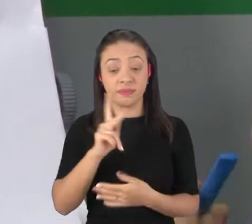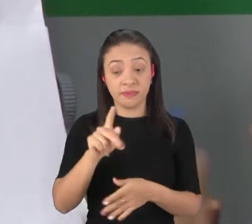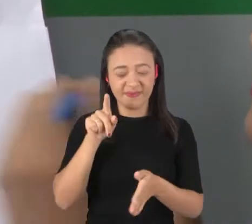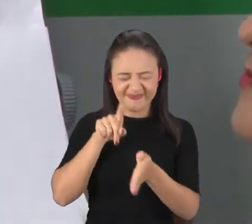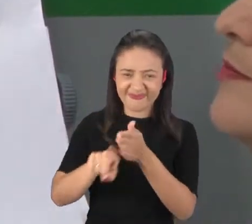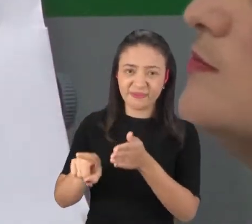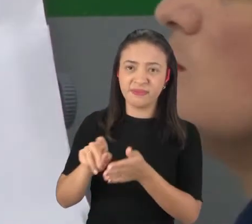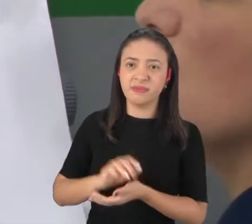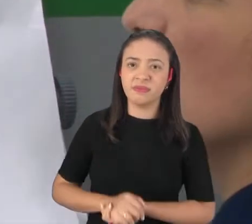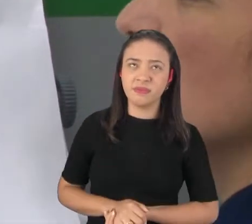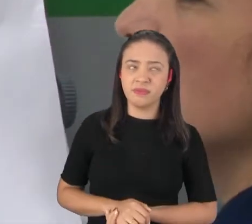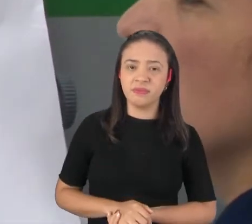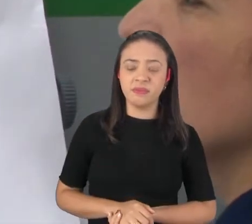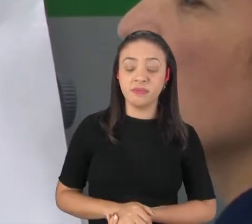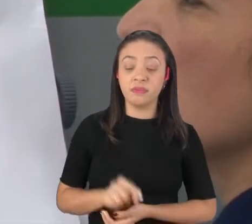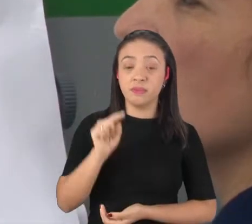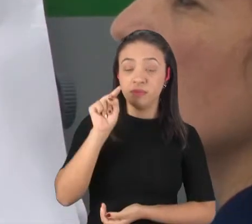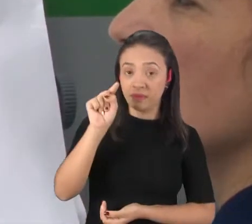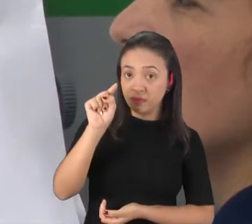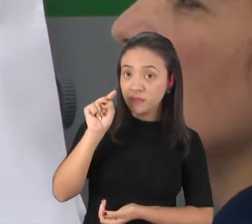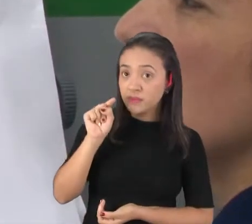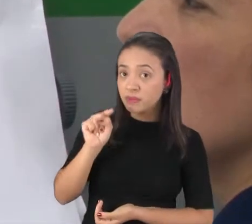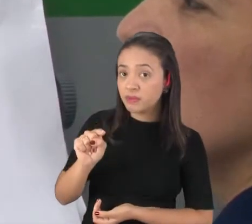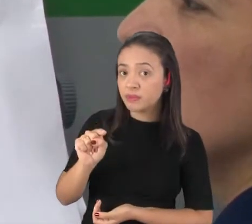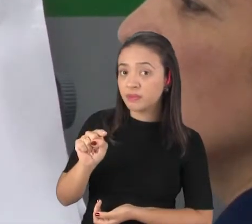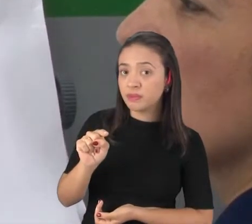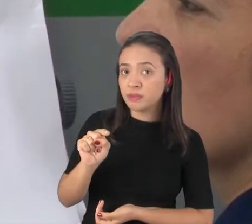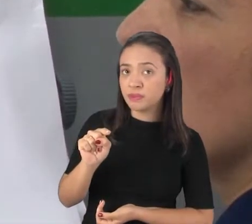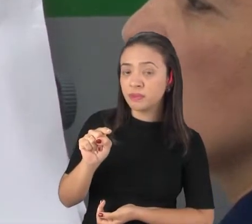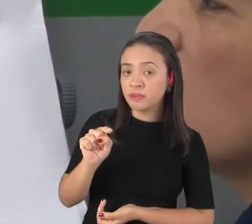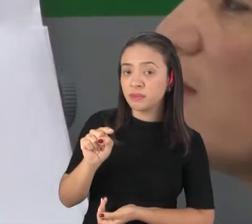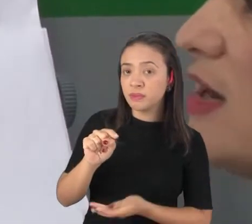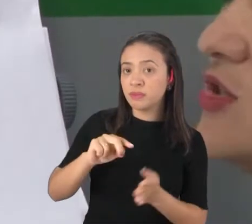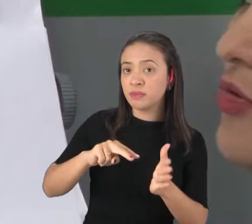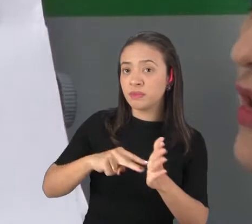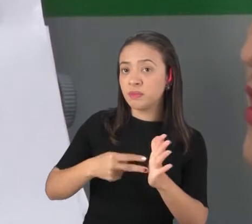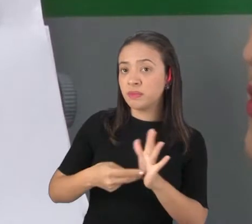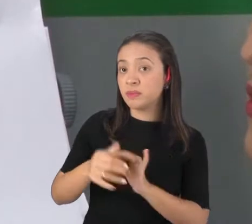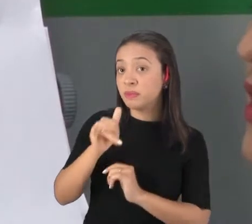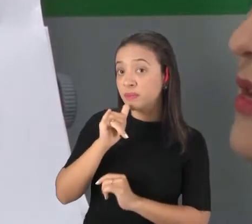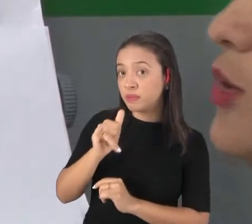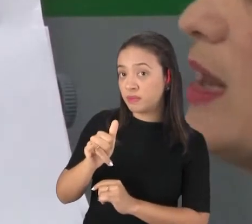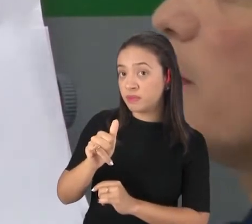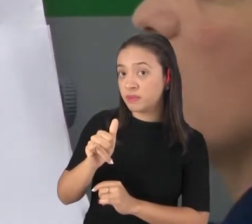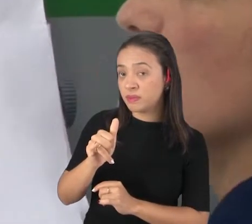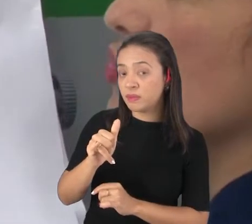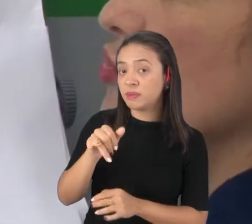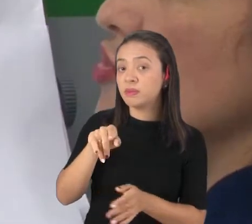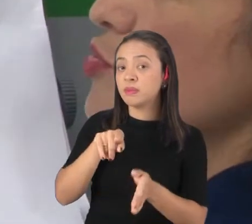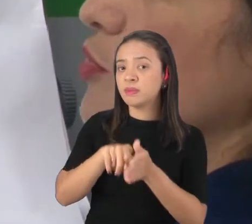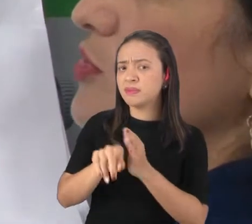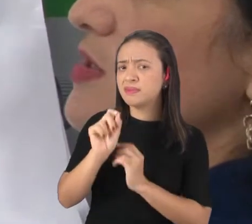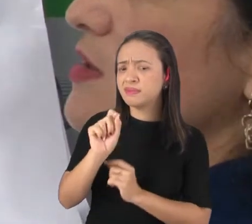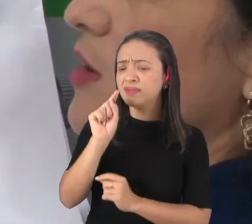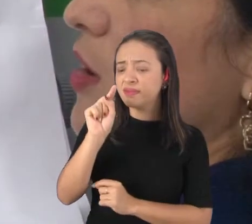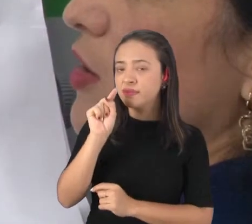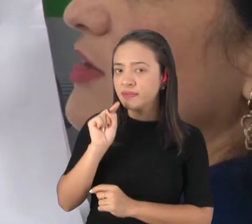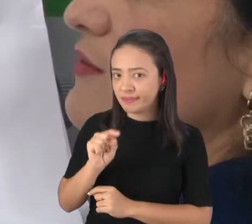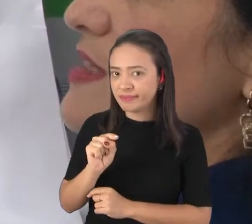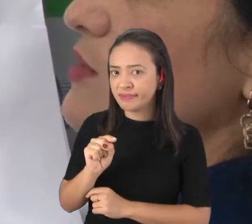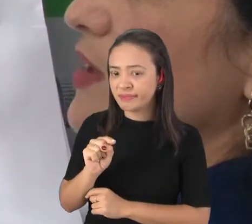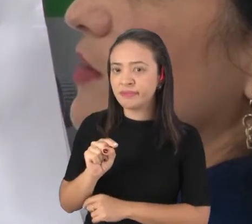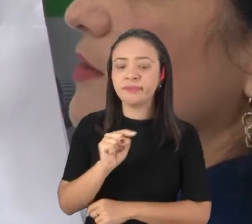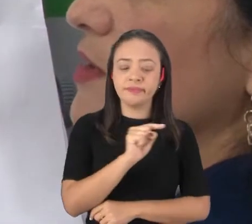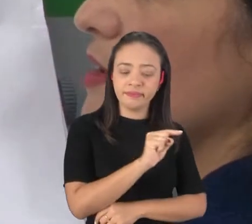ó. 2 pontos, ó. Indicar que vai ter a fala de alguém aí. Então, ela perguntou 2 pontos. Ó,